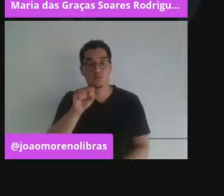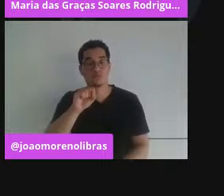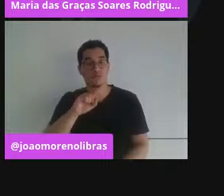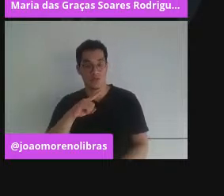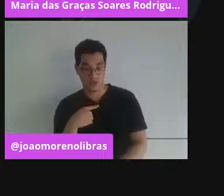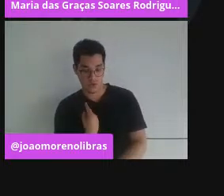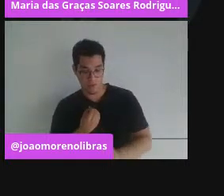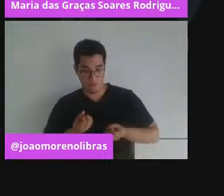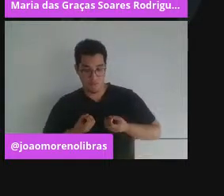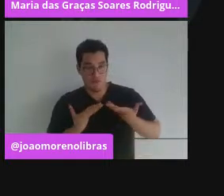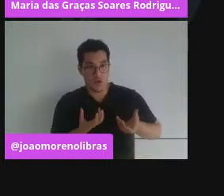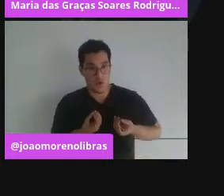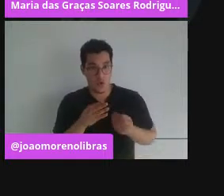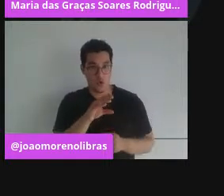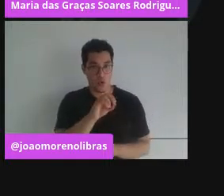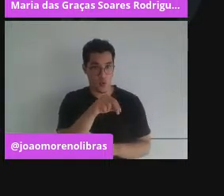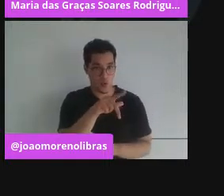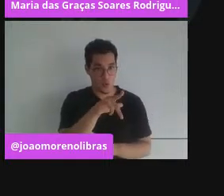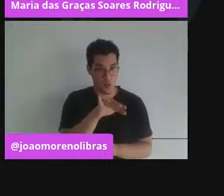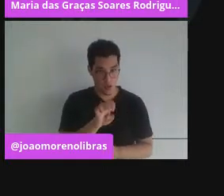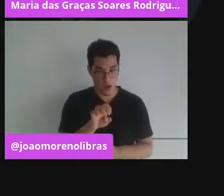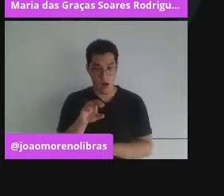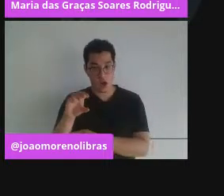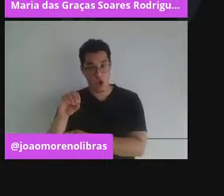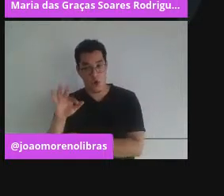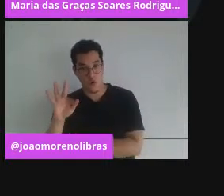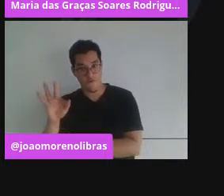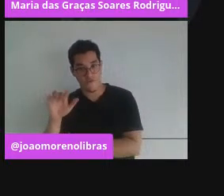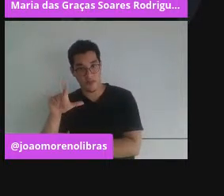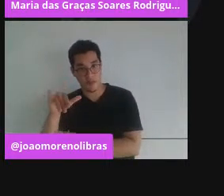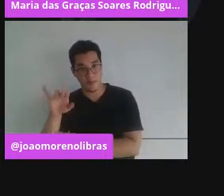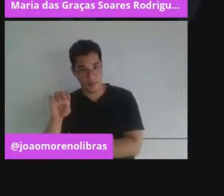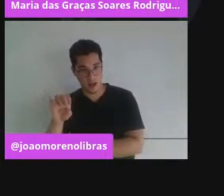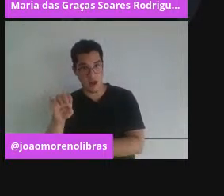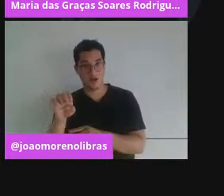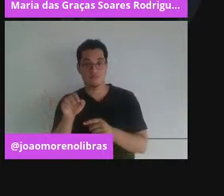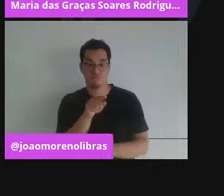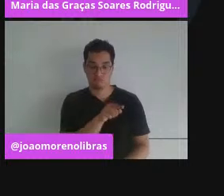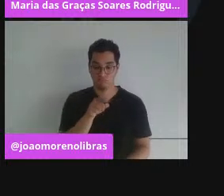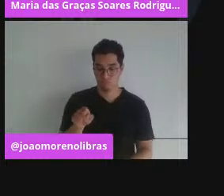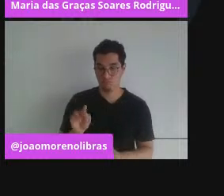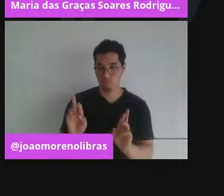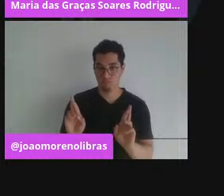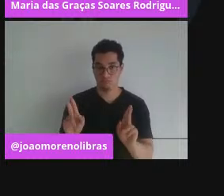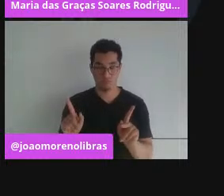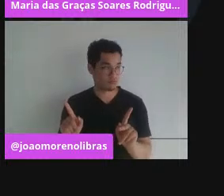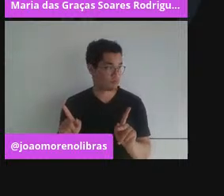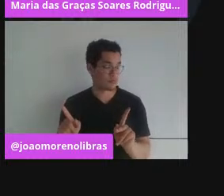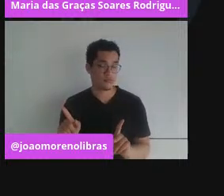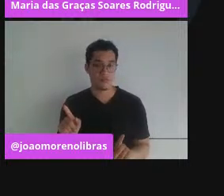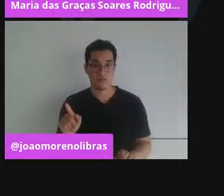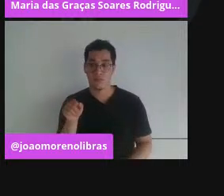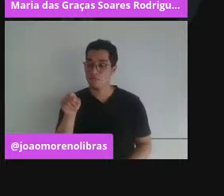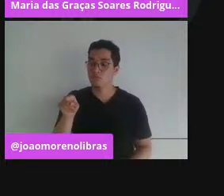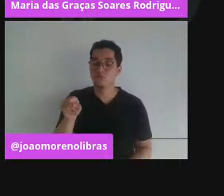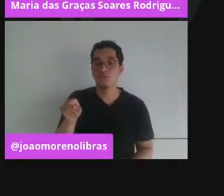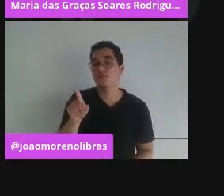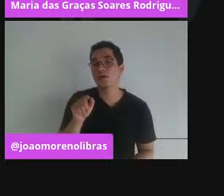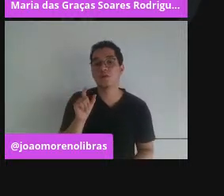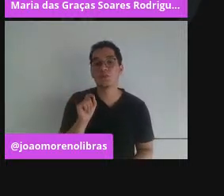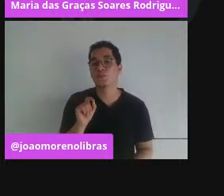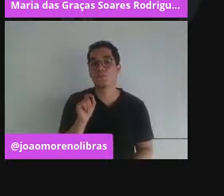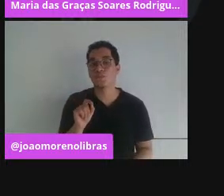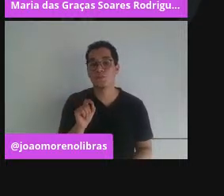produzido online. Então, o dado que, da sessão que eu vou trabalhar, o que foi produzido offline,